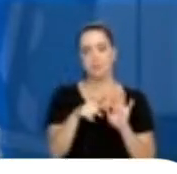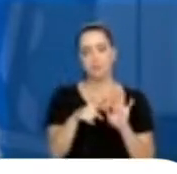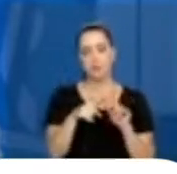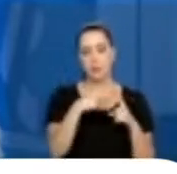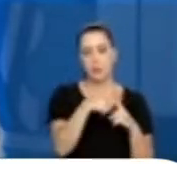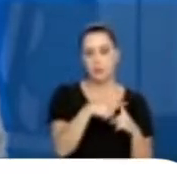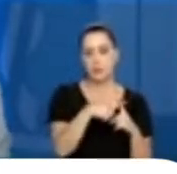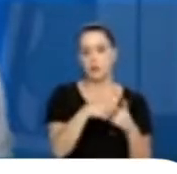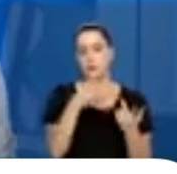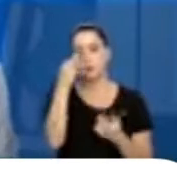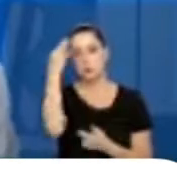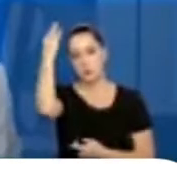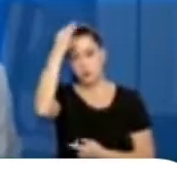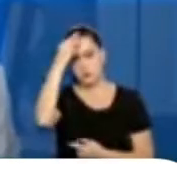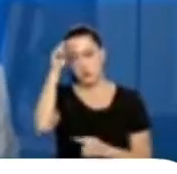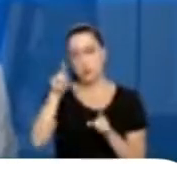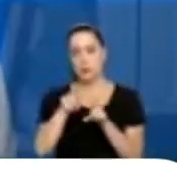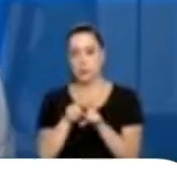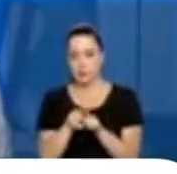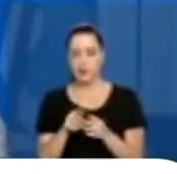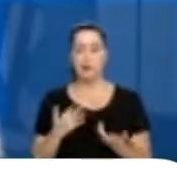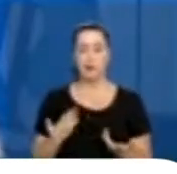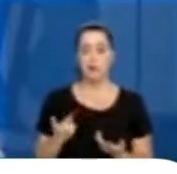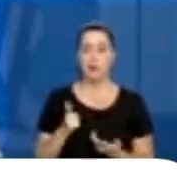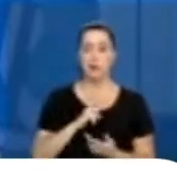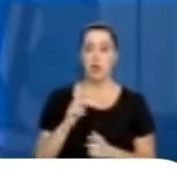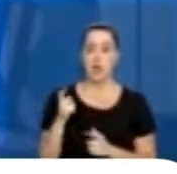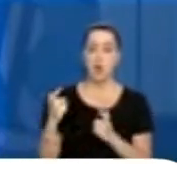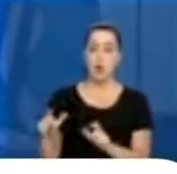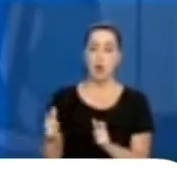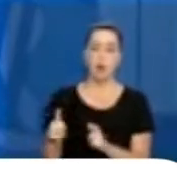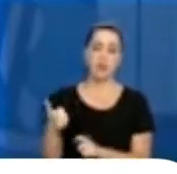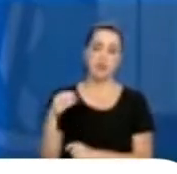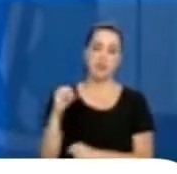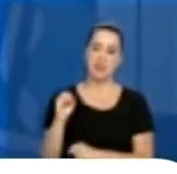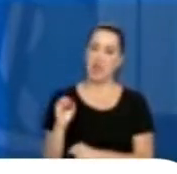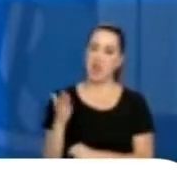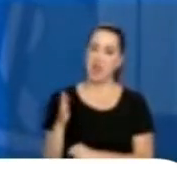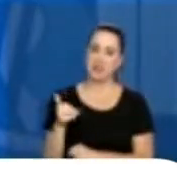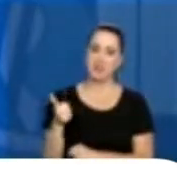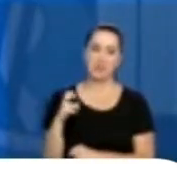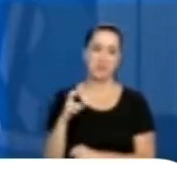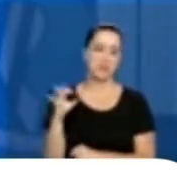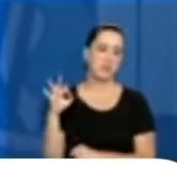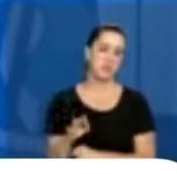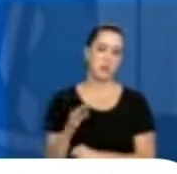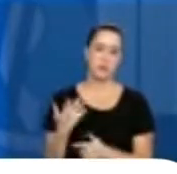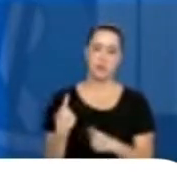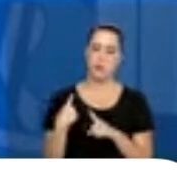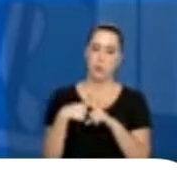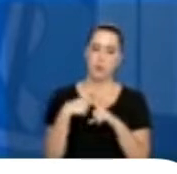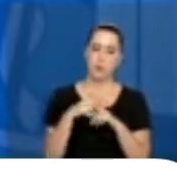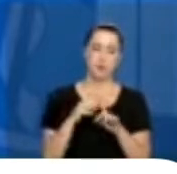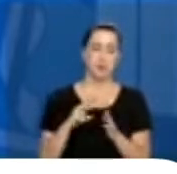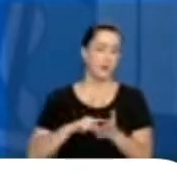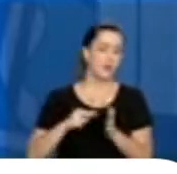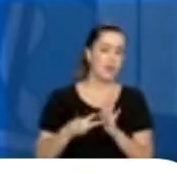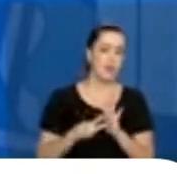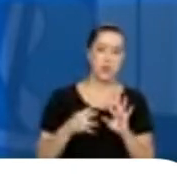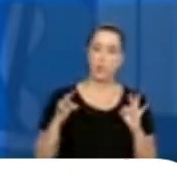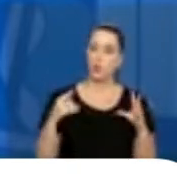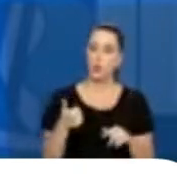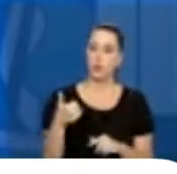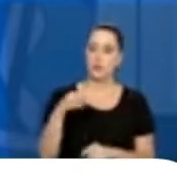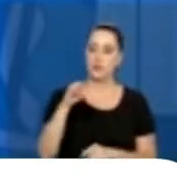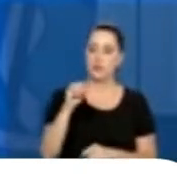Santo 37%, e tem regiões que você tem cerca de 10% a 15% de positividade. Não quer dizer que todos aqueles 100